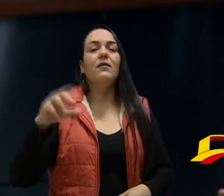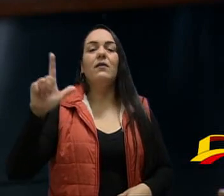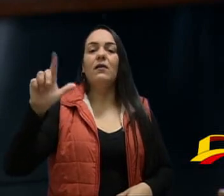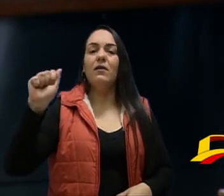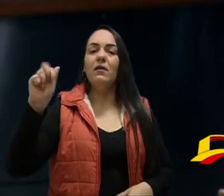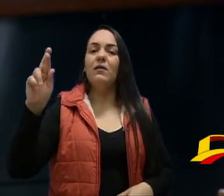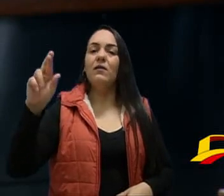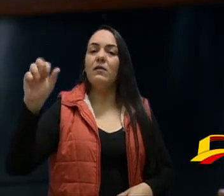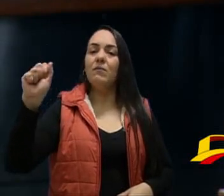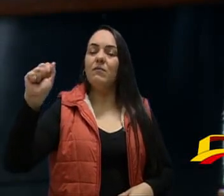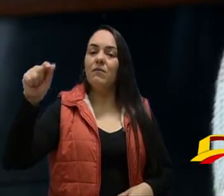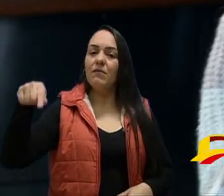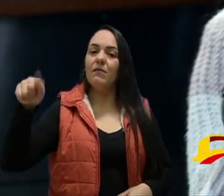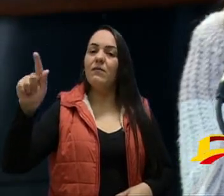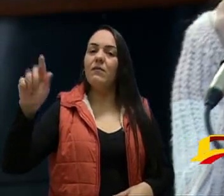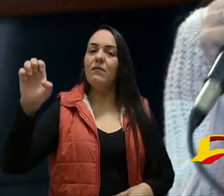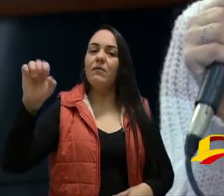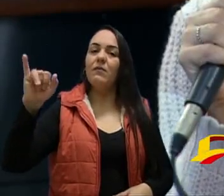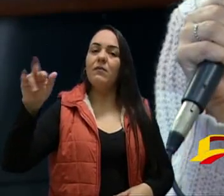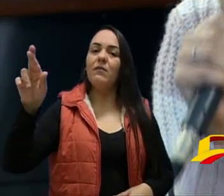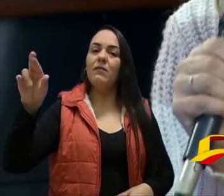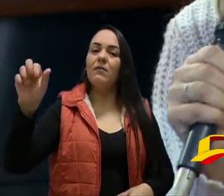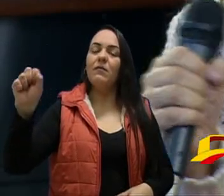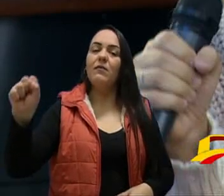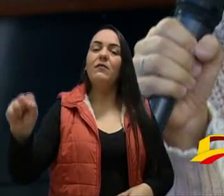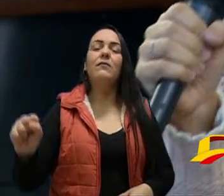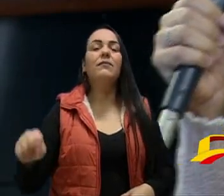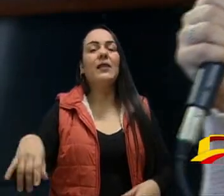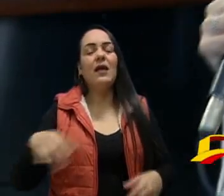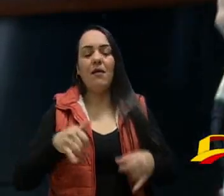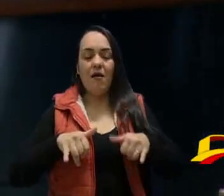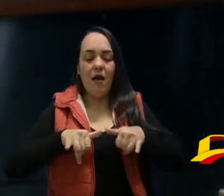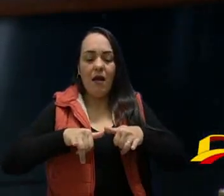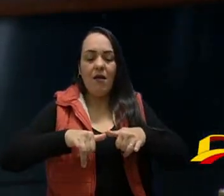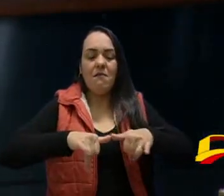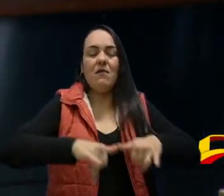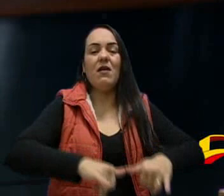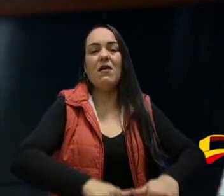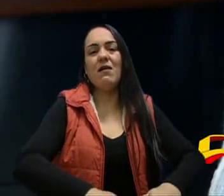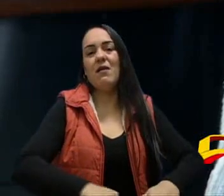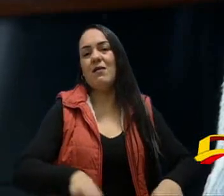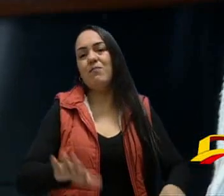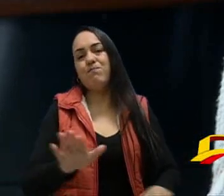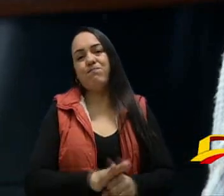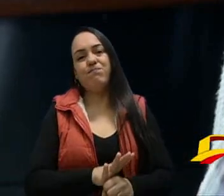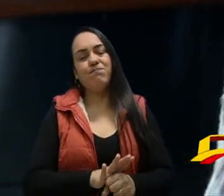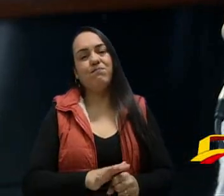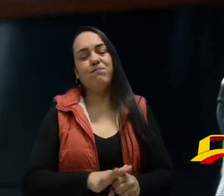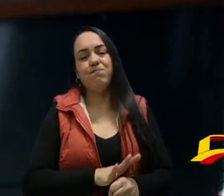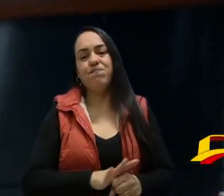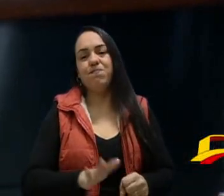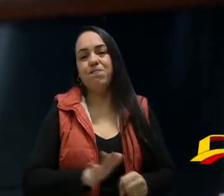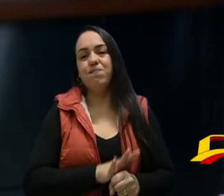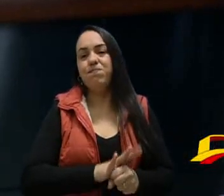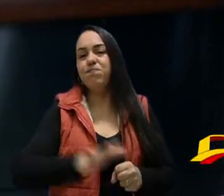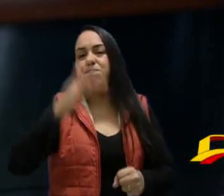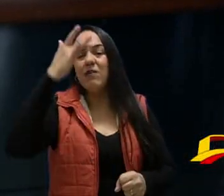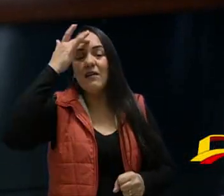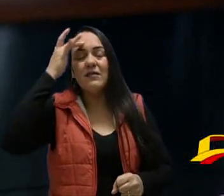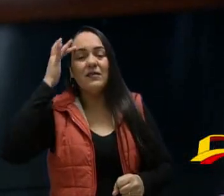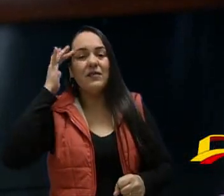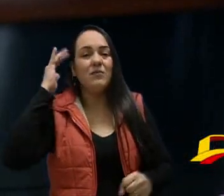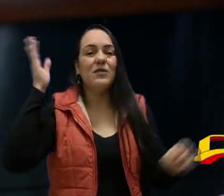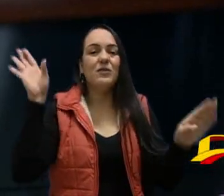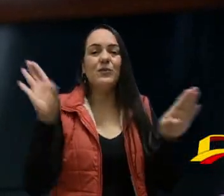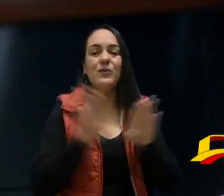aí a gente vê a identificação de hipermercados porque como a gente está funcionando a única está funcionando como de